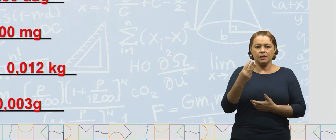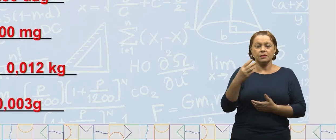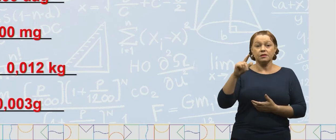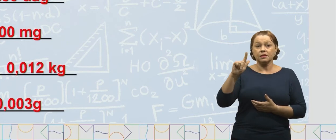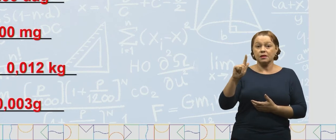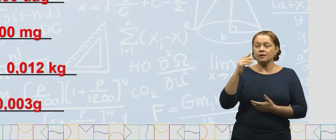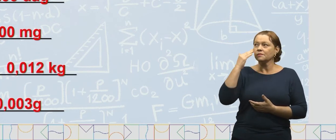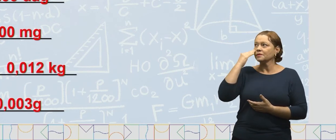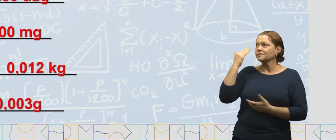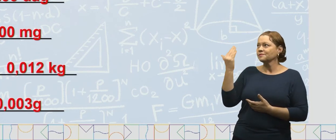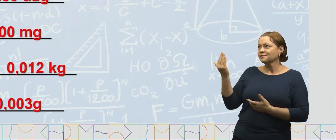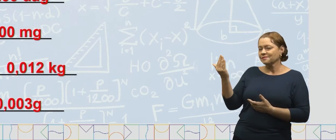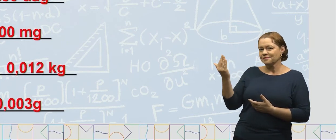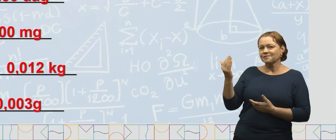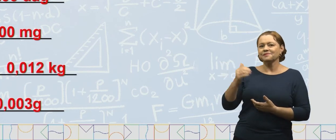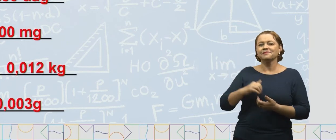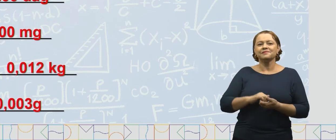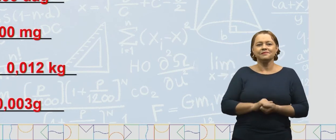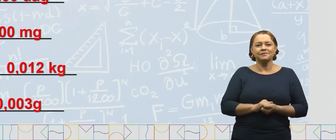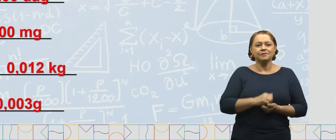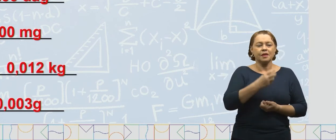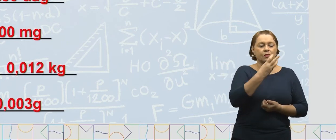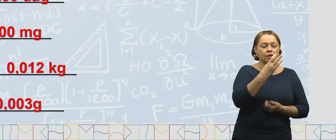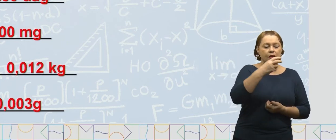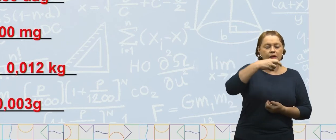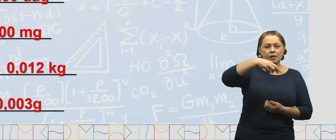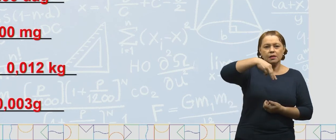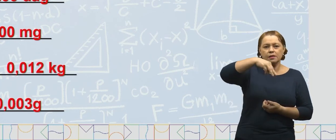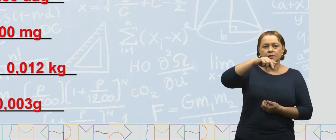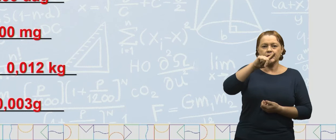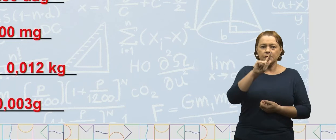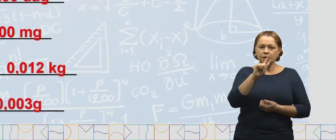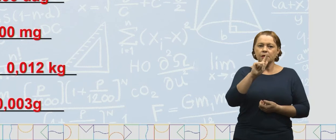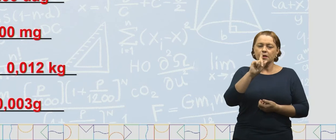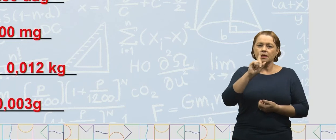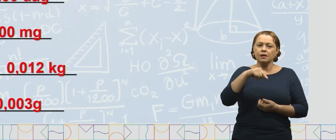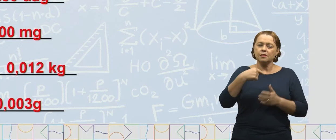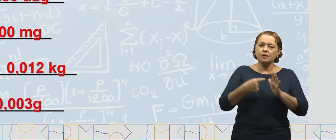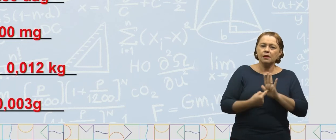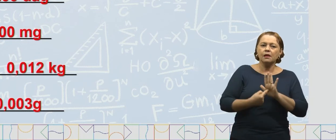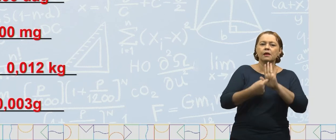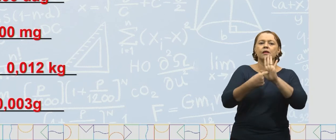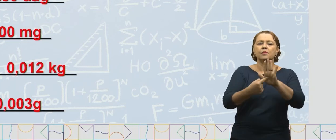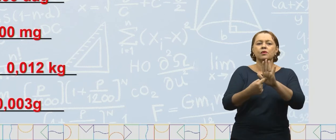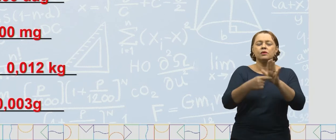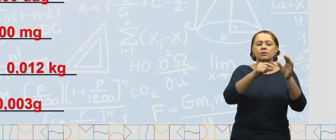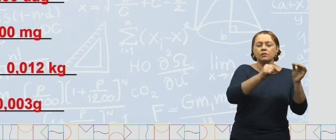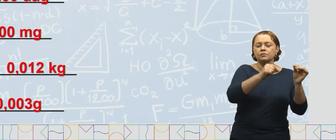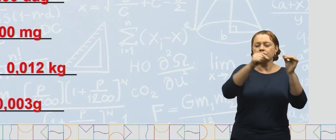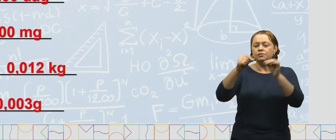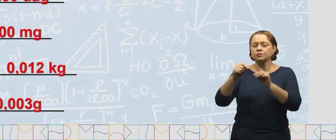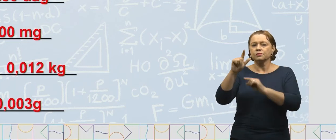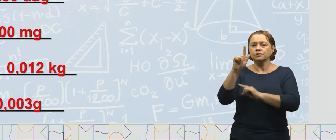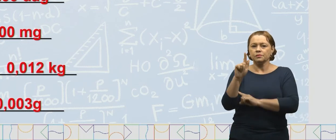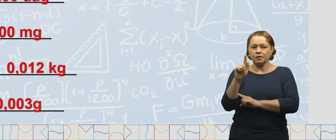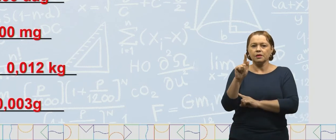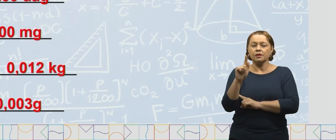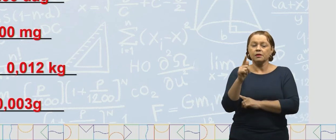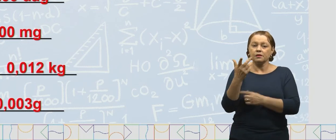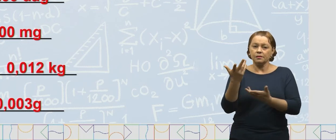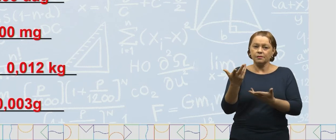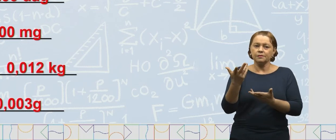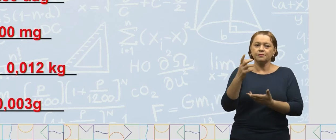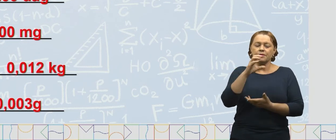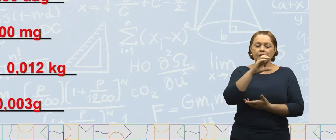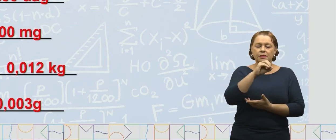0,003 gramas. 3 miligramas é representado quando nós movemos para gramas. Dessa forma